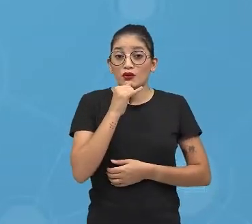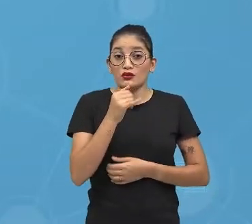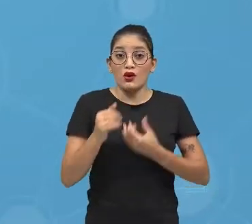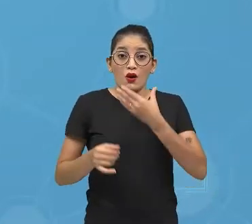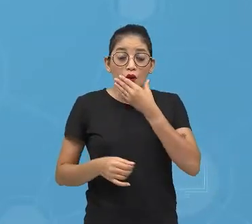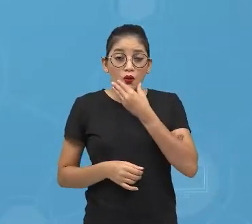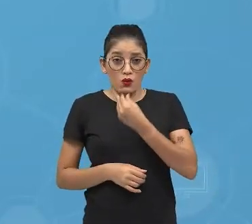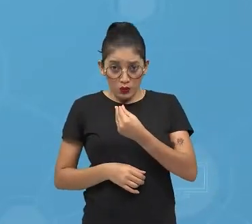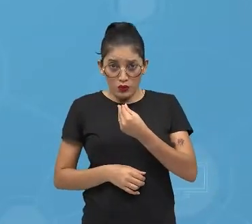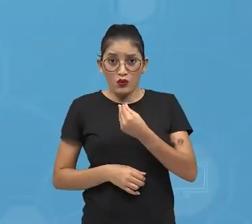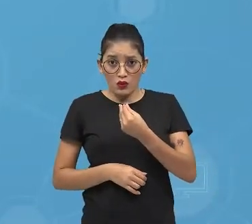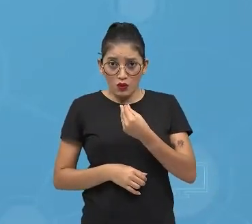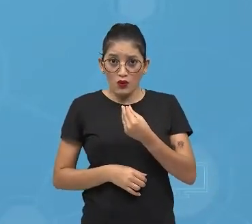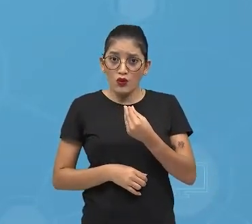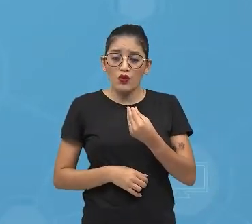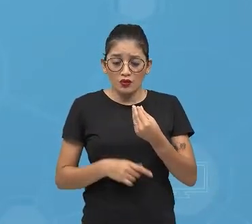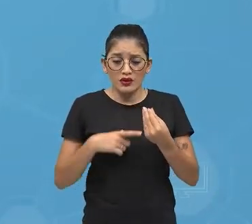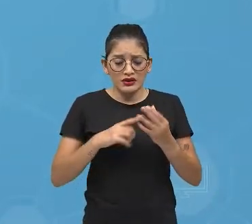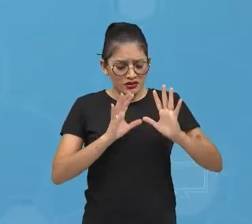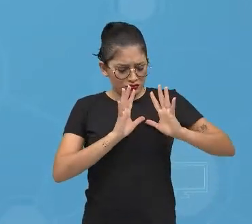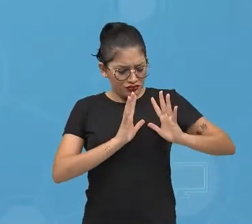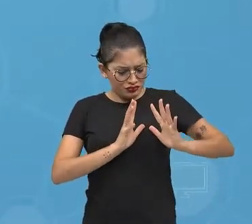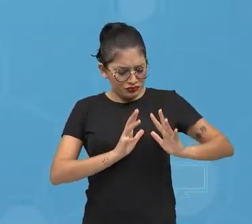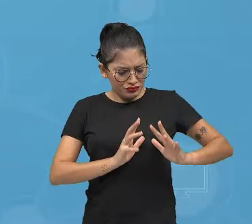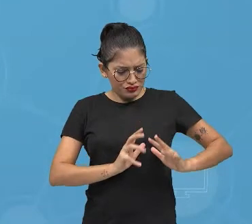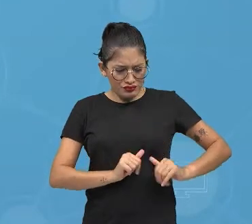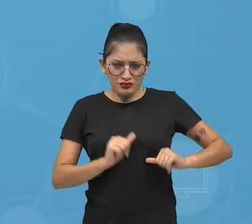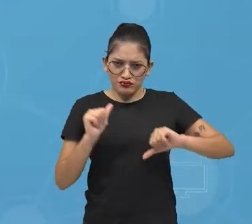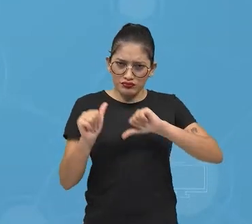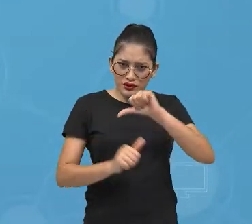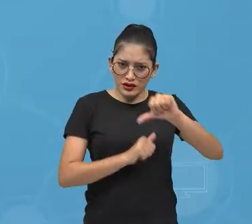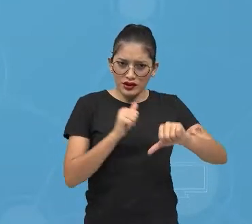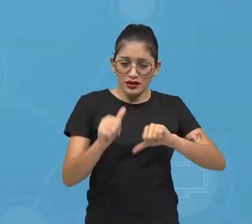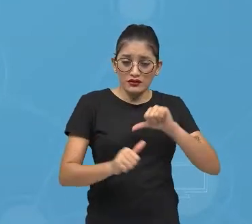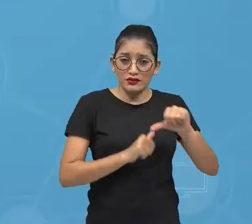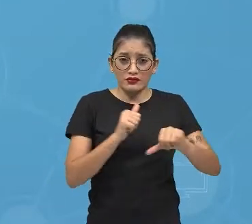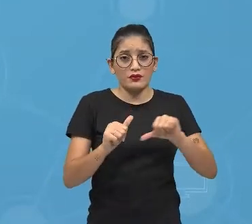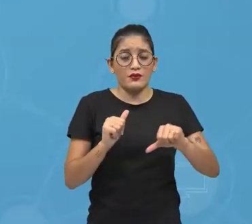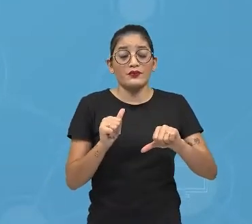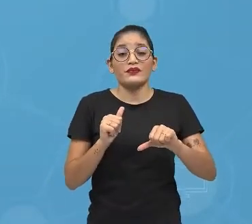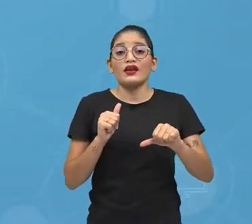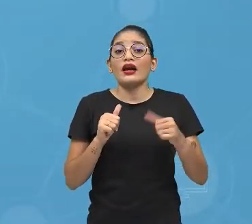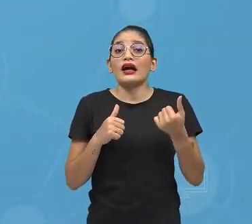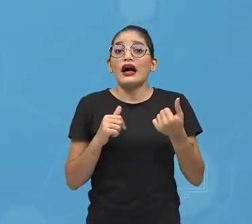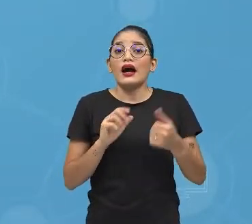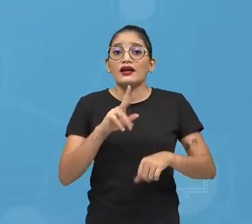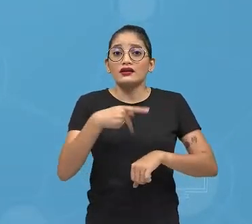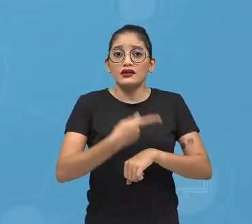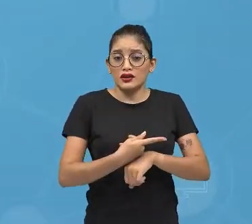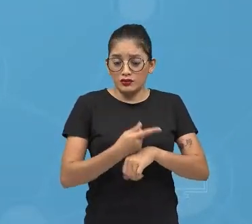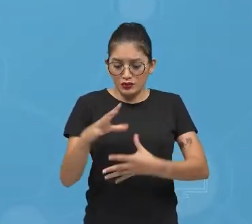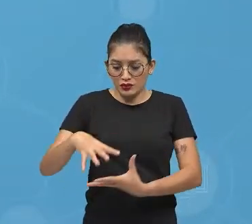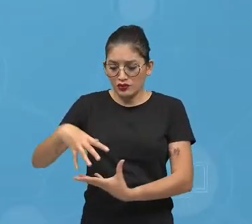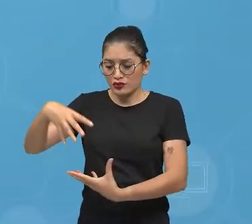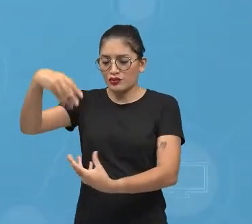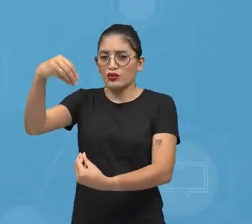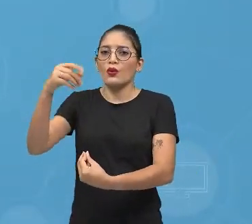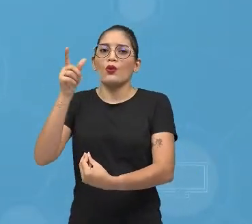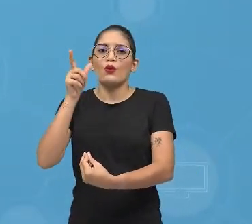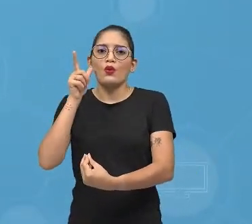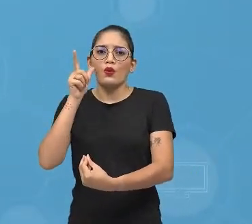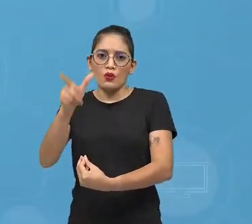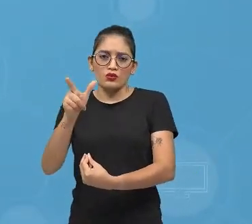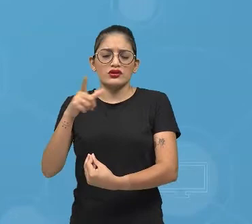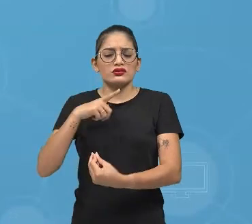conseguir vir nesta vida e se purificar, até que em alguma encarnação ele vai conseguir atingir